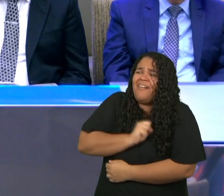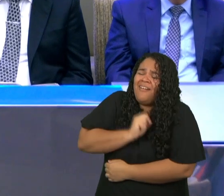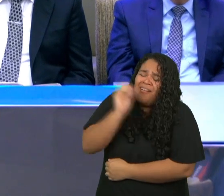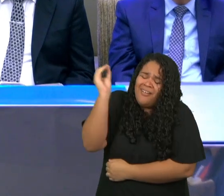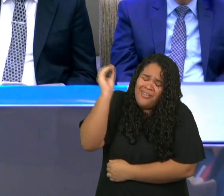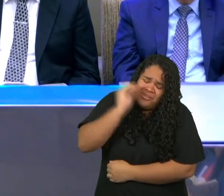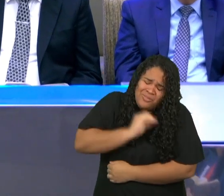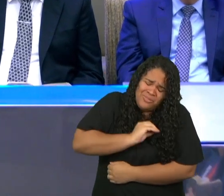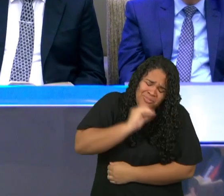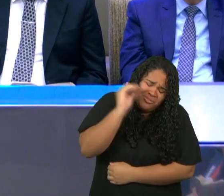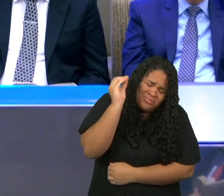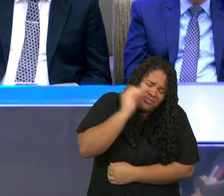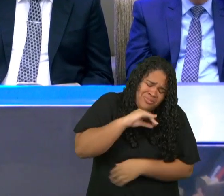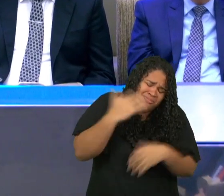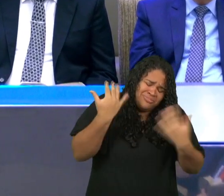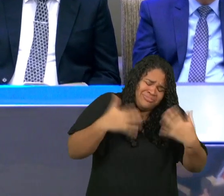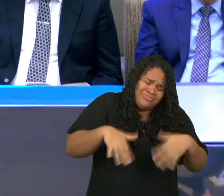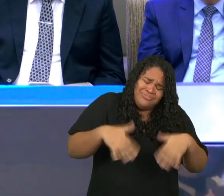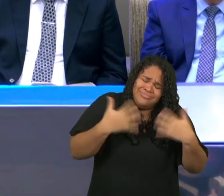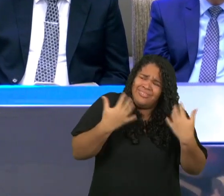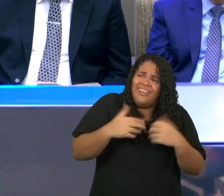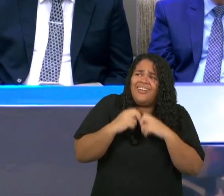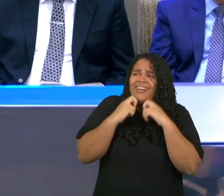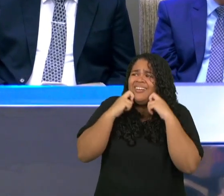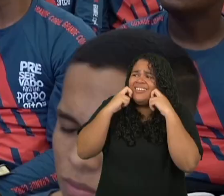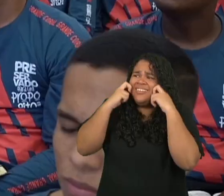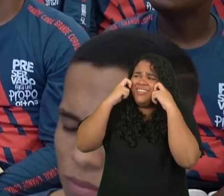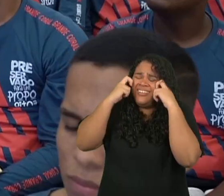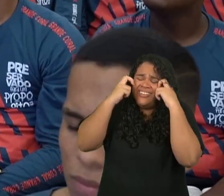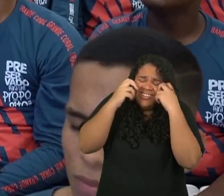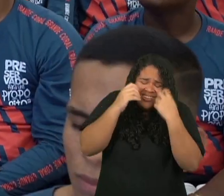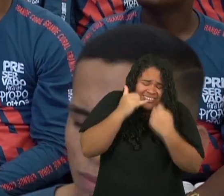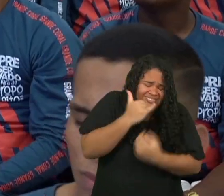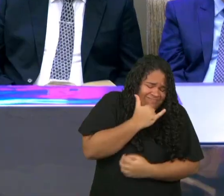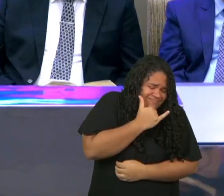fraco, eu estou morto de vergonha aqui, mestre.